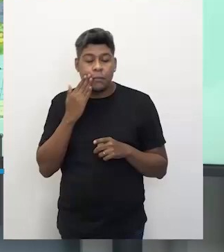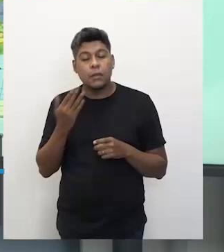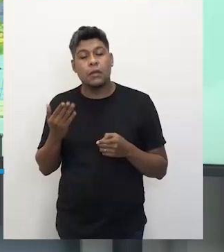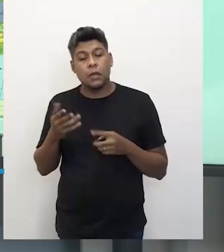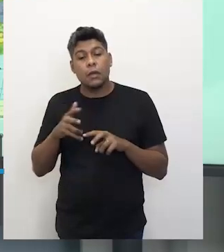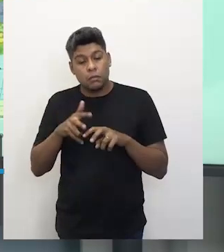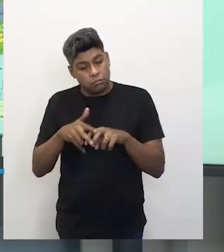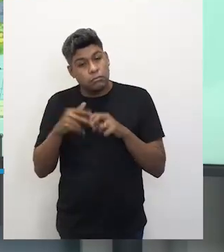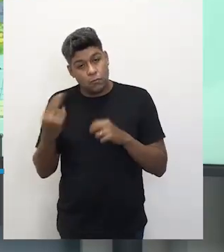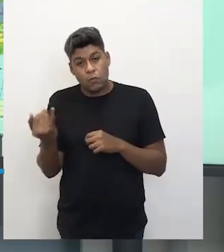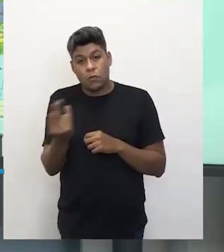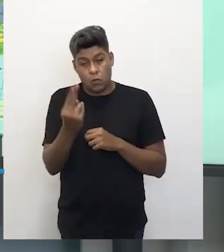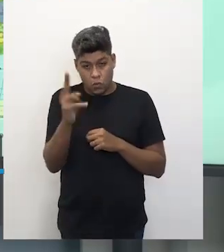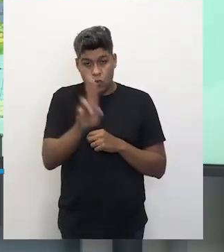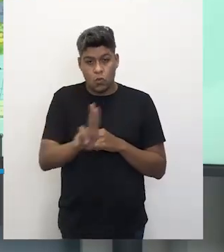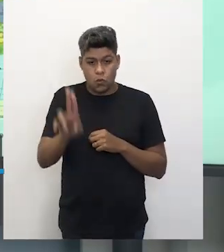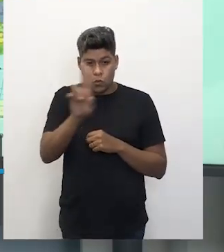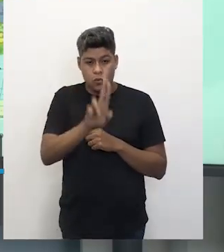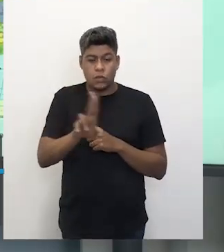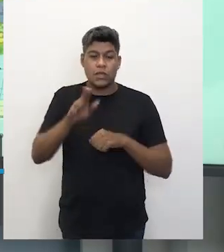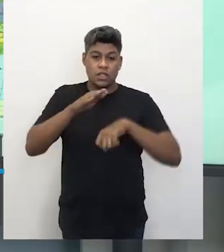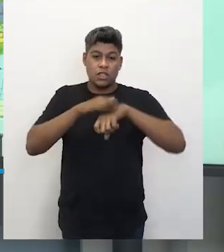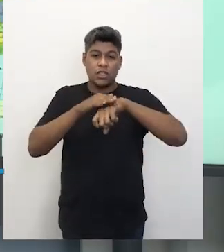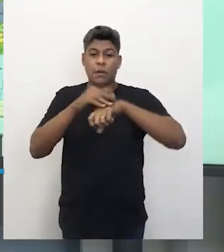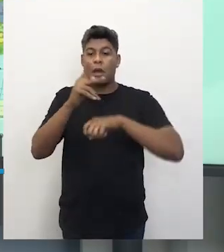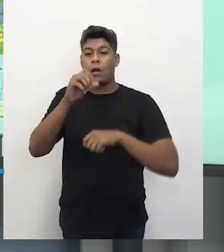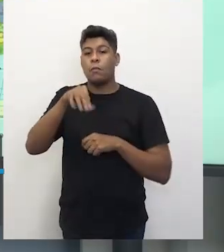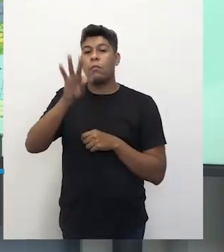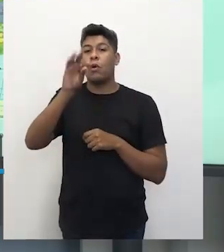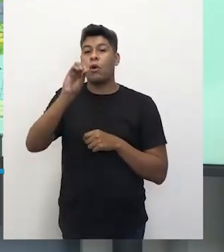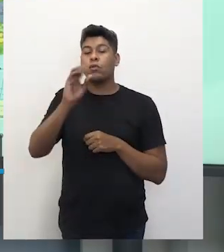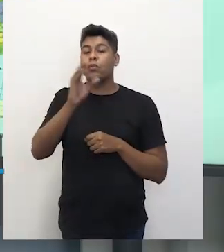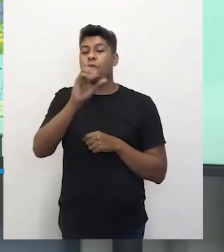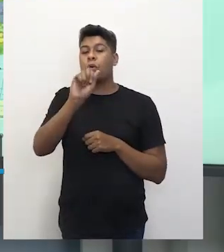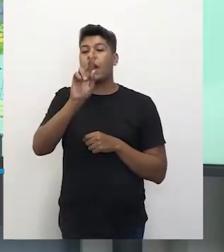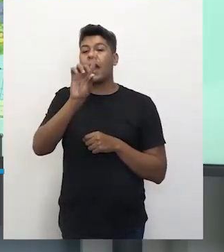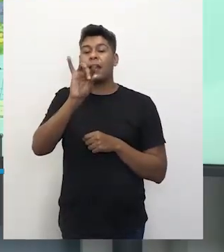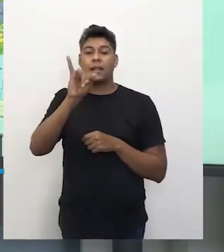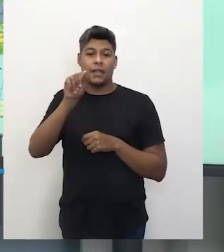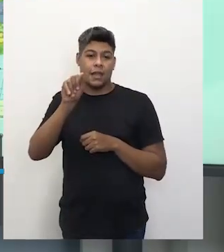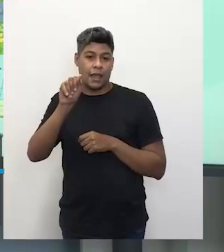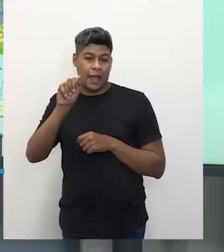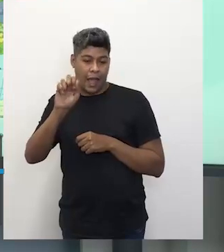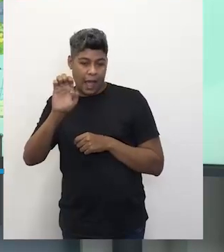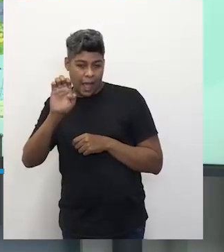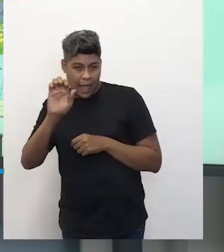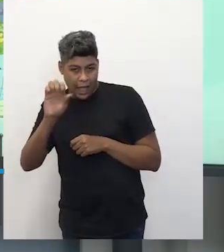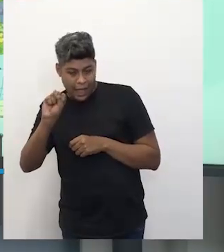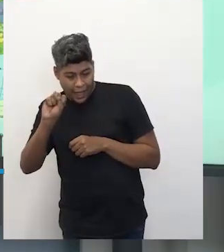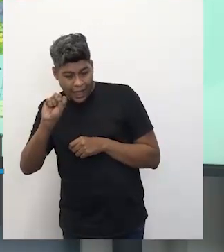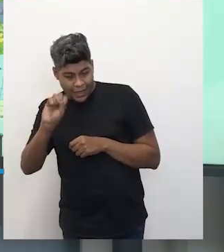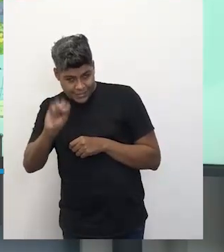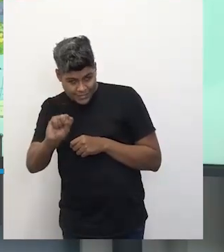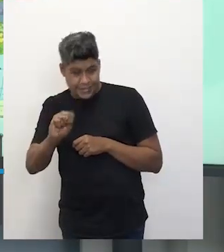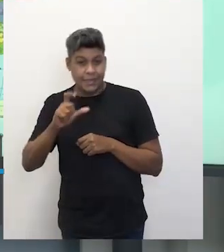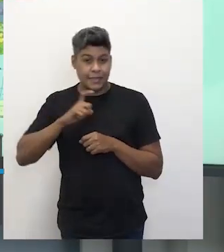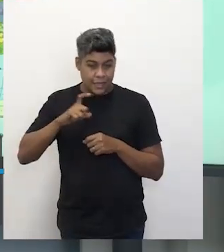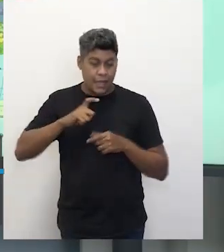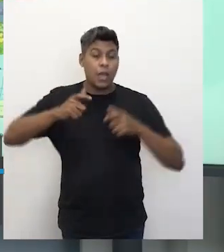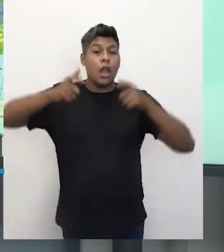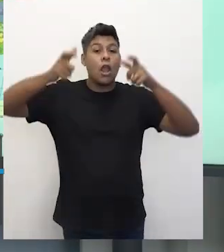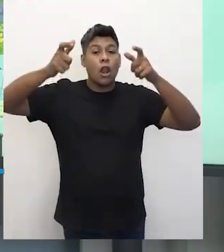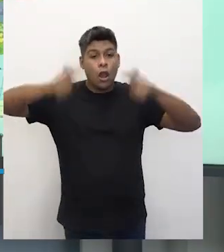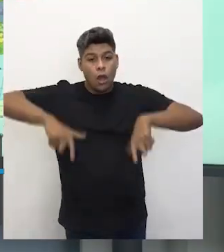por isso que nós utilizamos aí os pontos cardeais as coordenadas geográficas os pontos colaterais para nós temos aí a